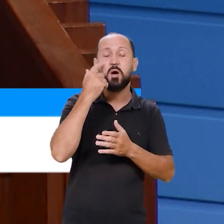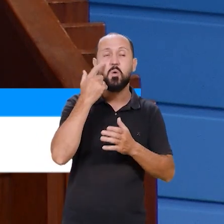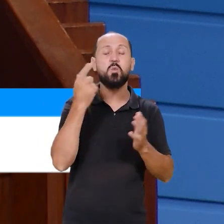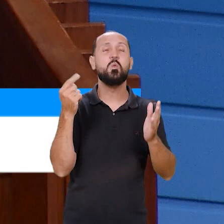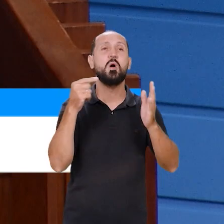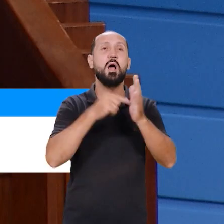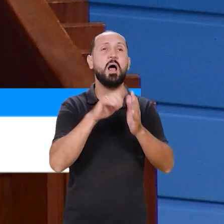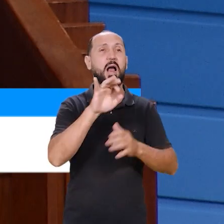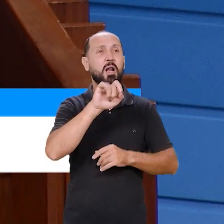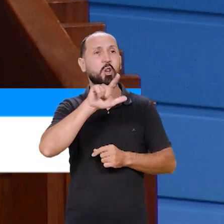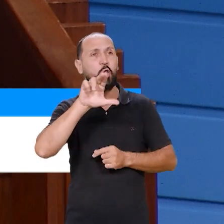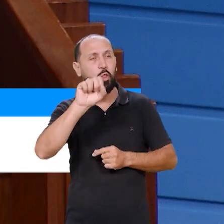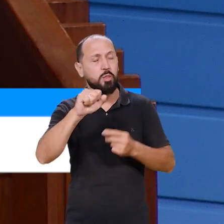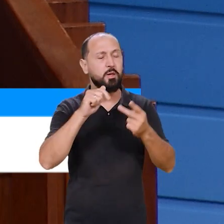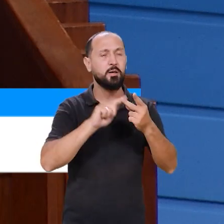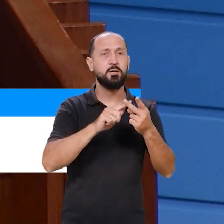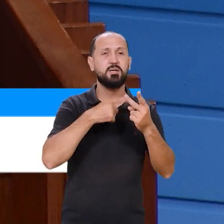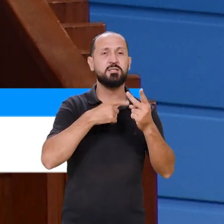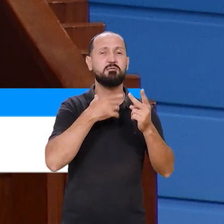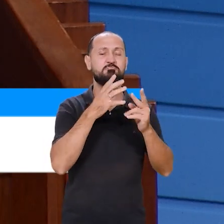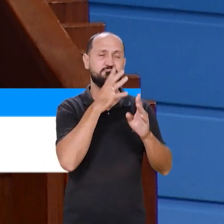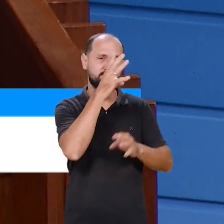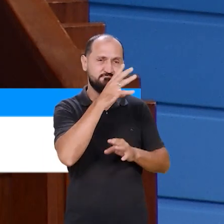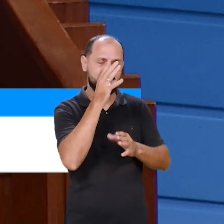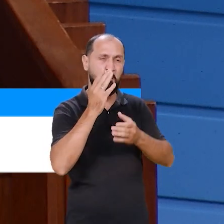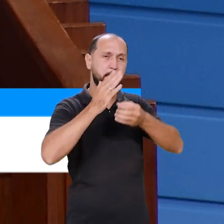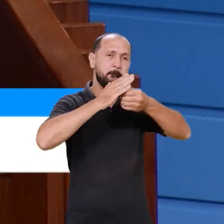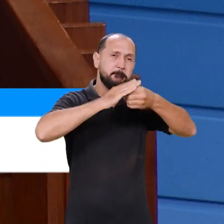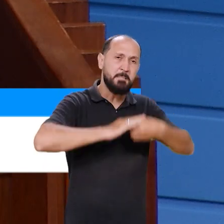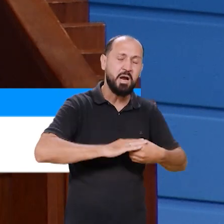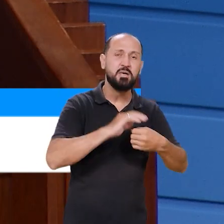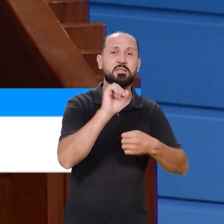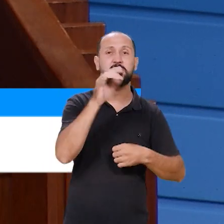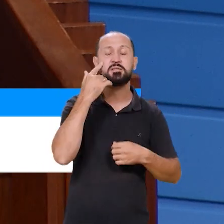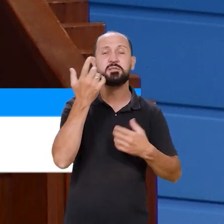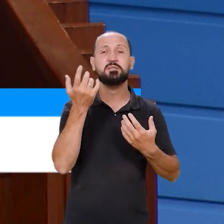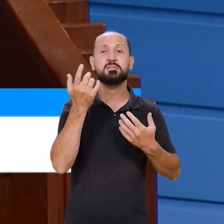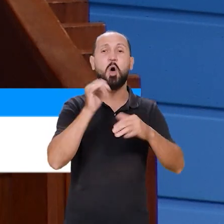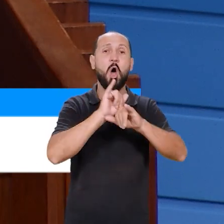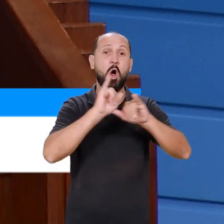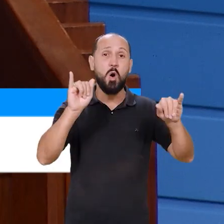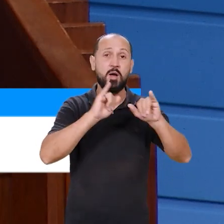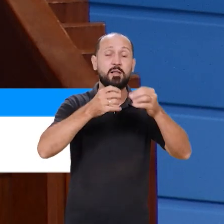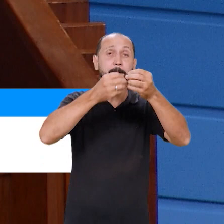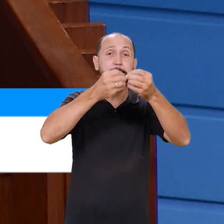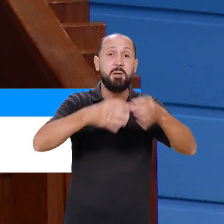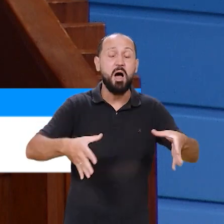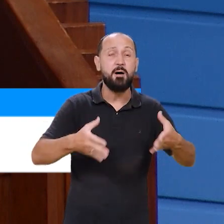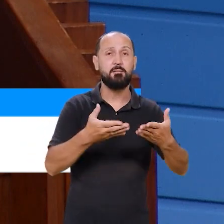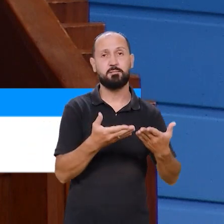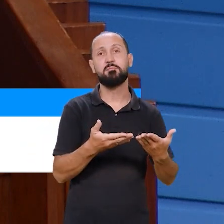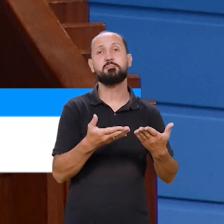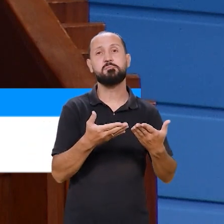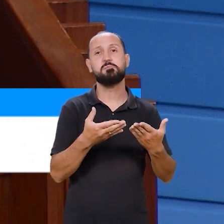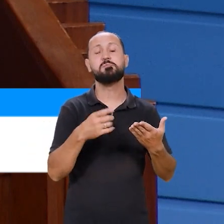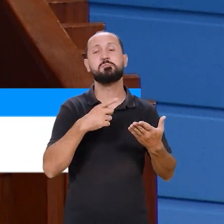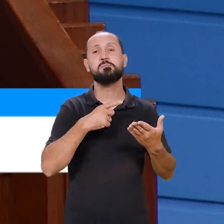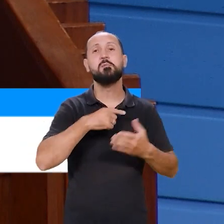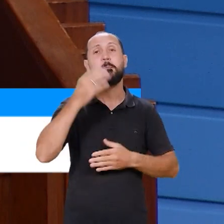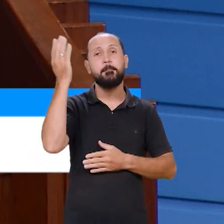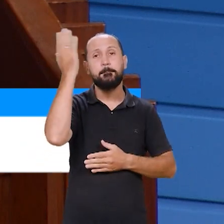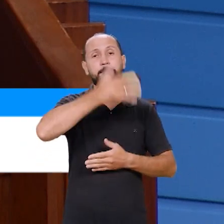for caluniado, se alguém for injuriado, se uma notícia está causando prejuízo,